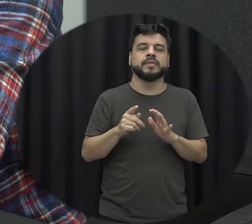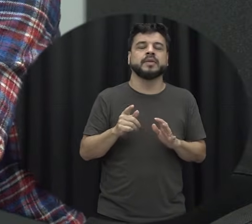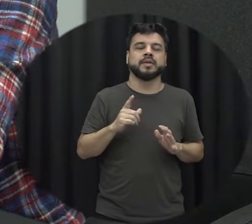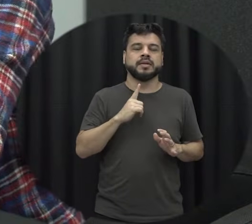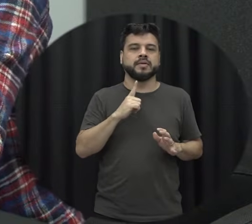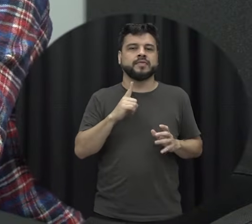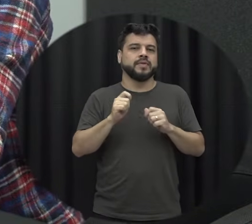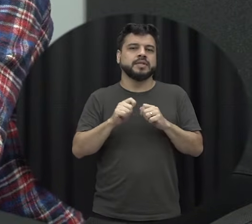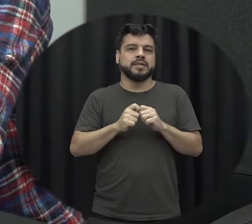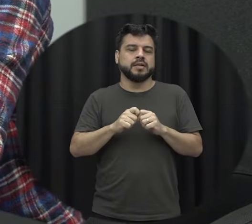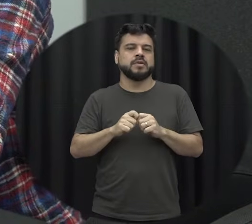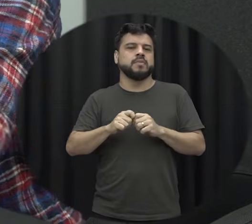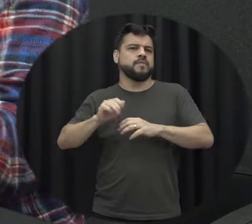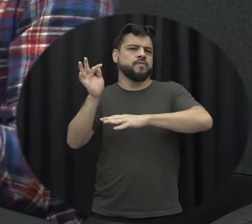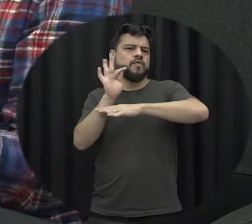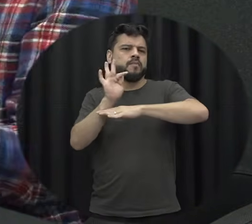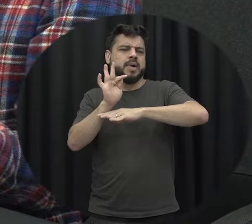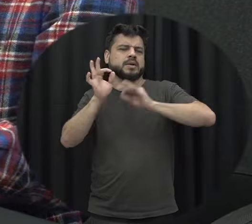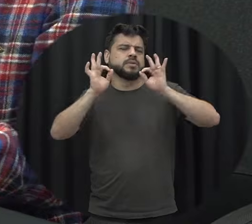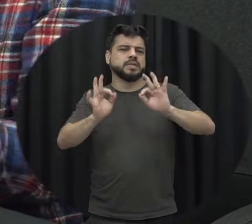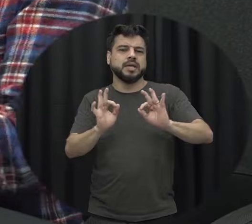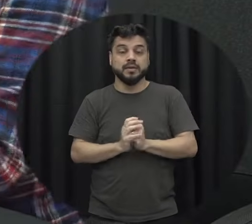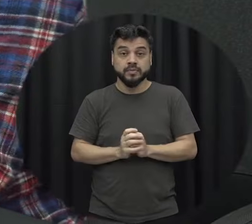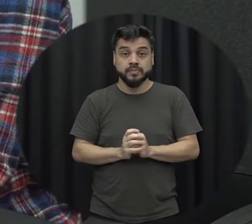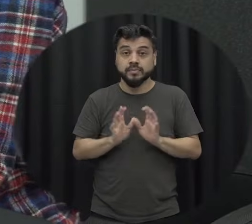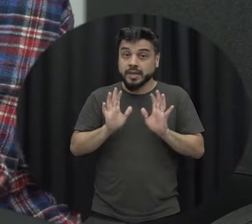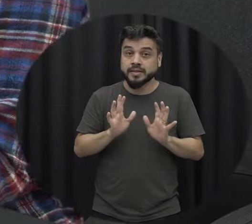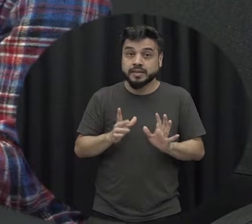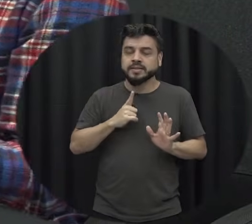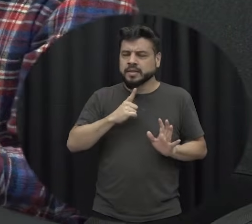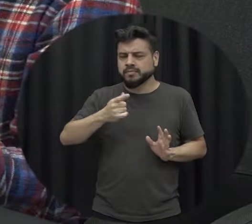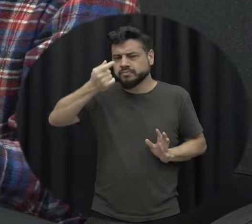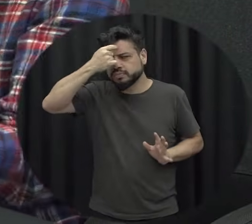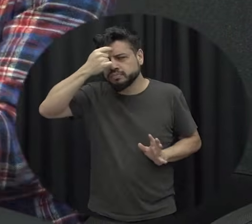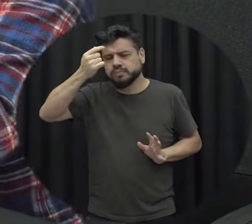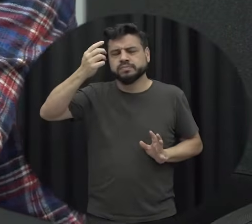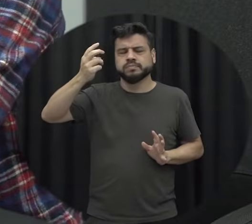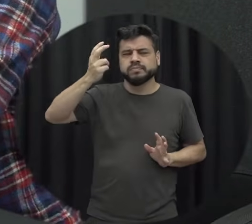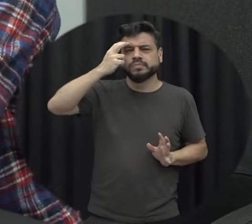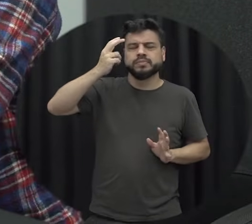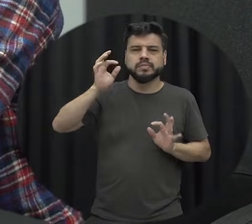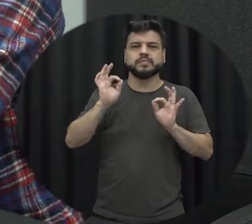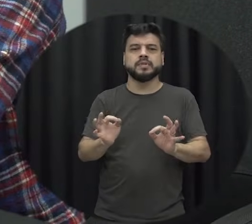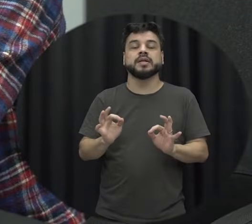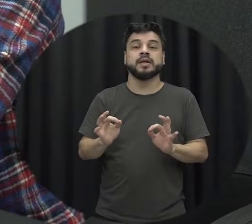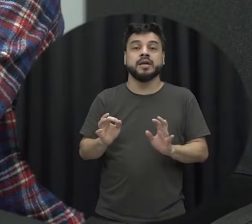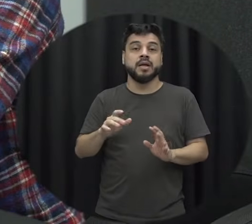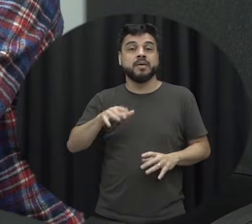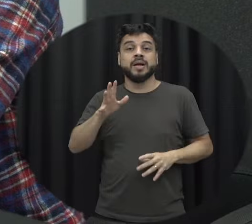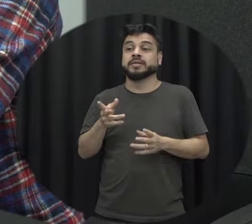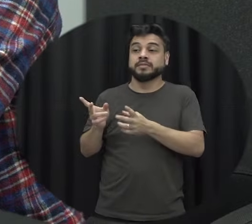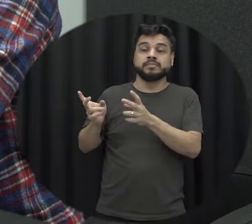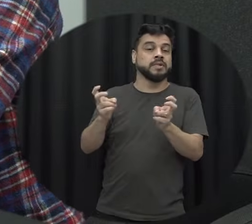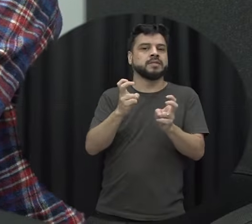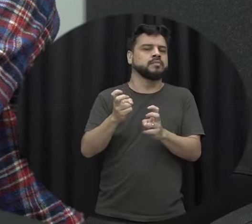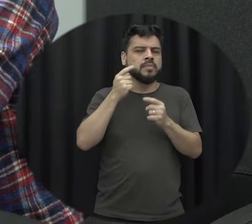estão formalizadas, né? E, embora estejam consolidadas, ele tem uma coisa mais intuitiva, vamos dizer